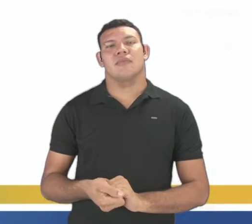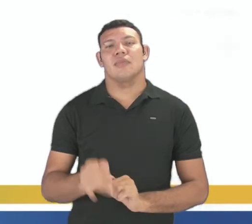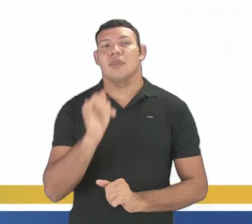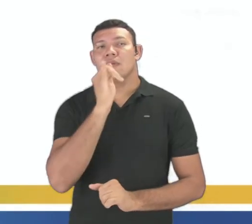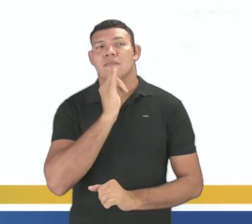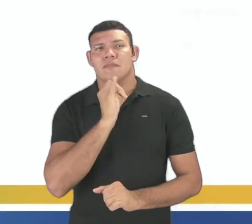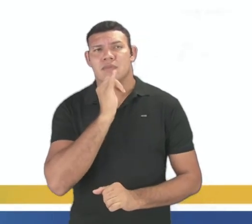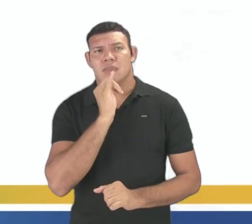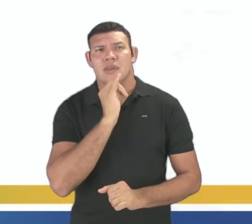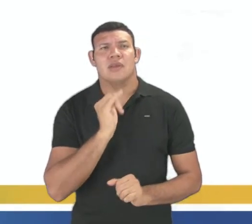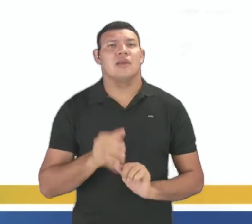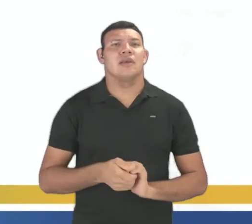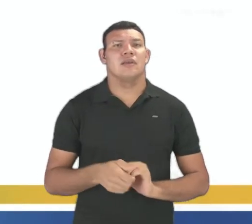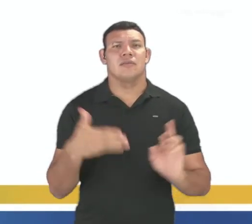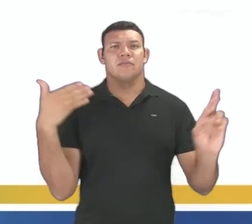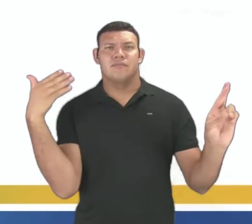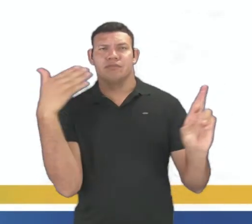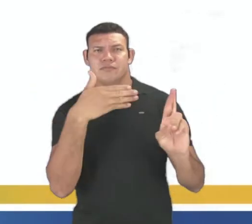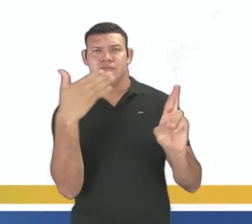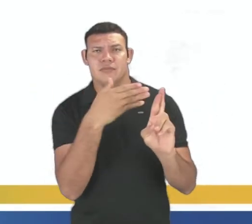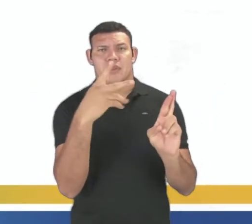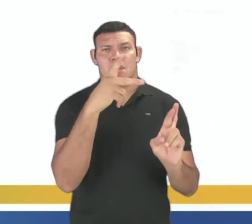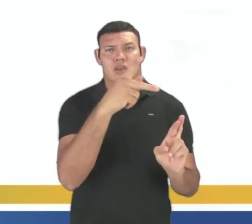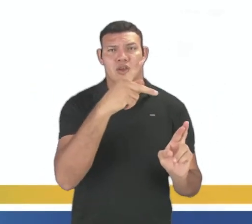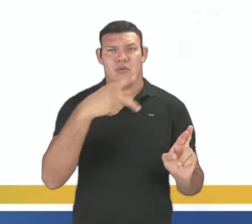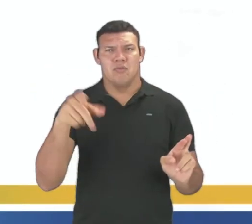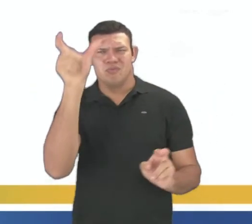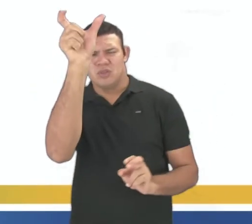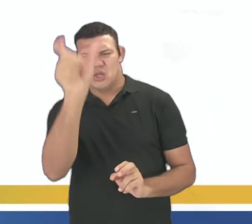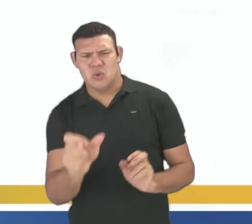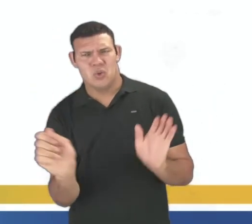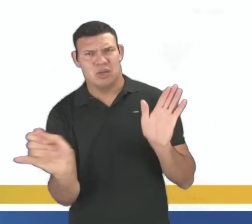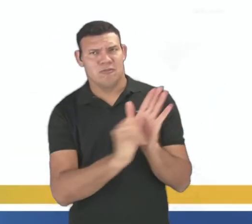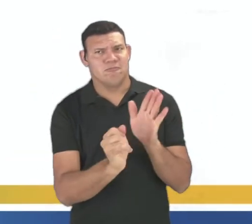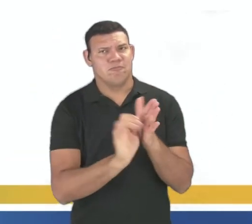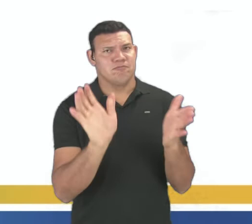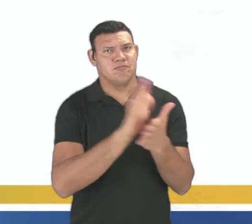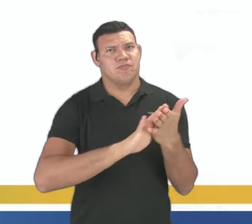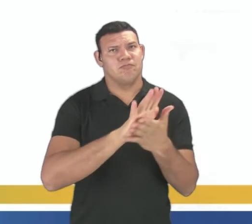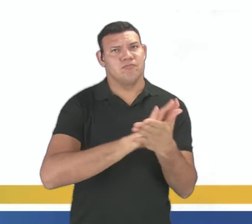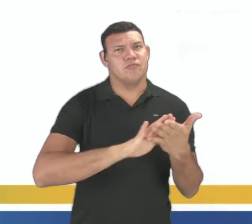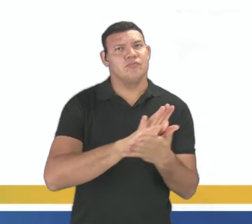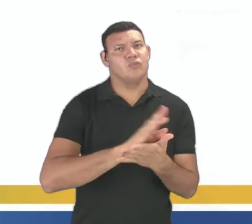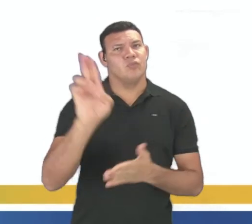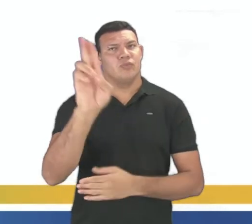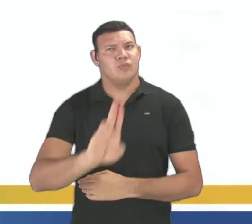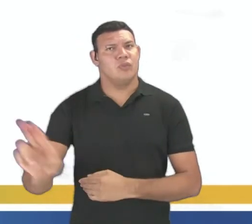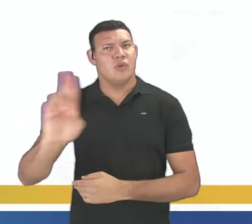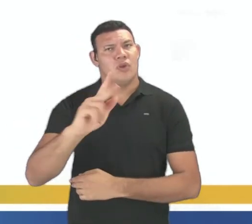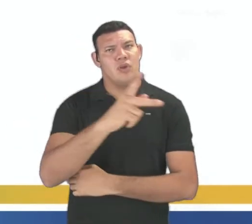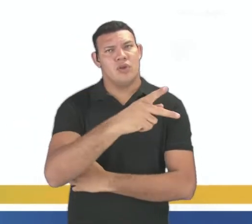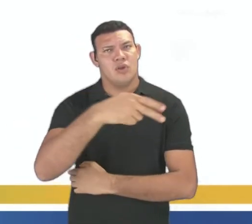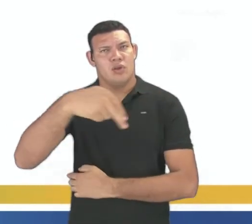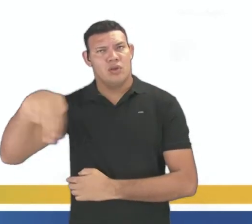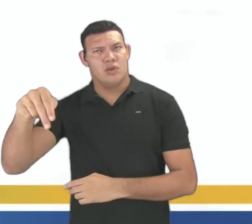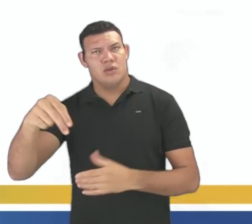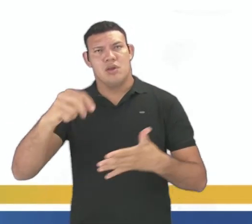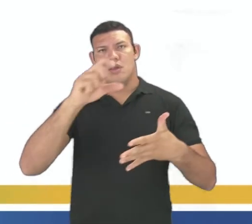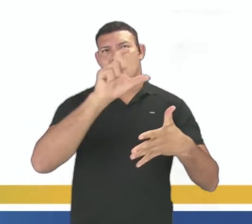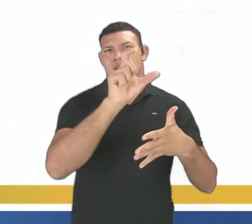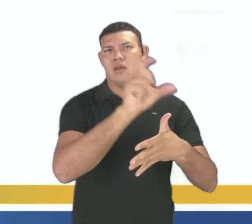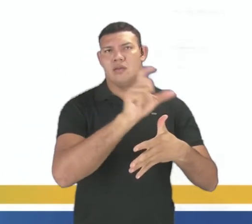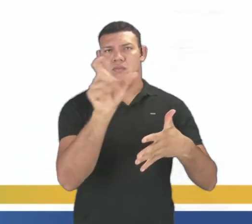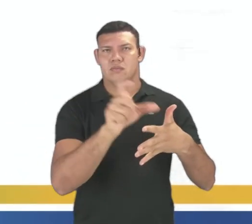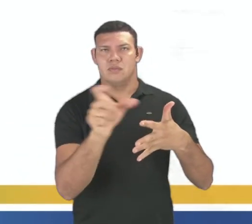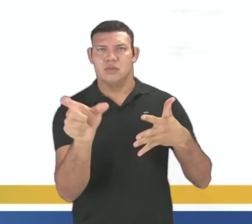exemplo, quando nos referimos a algum indefinite pronoun, é comum o uso de pronomes na terceira pessoa, do plural. No entanto, podemos usar também na